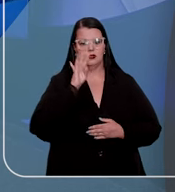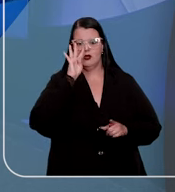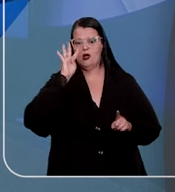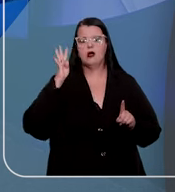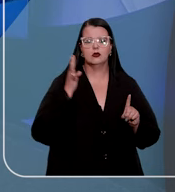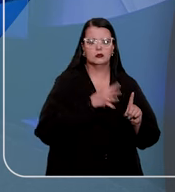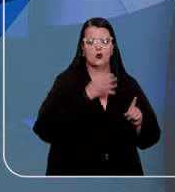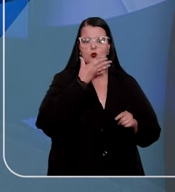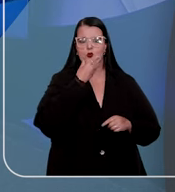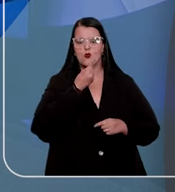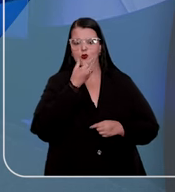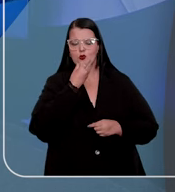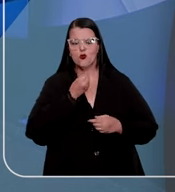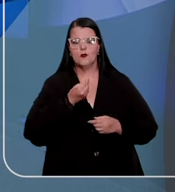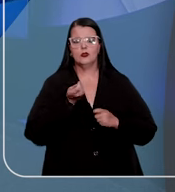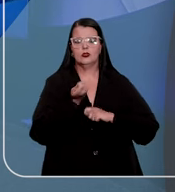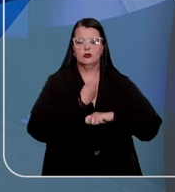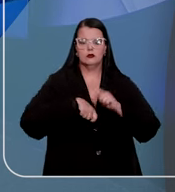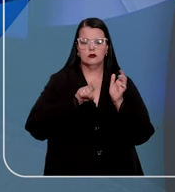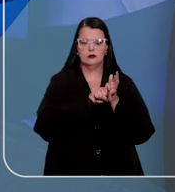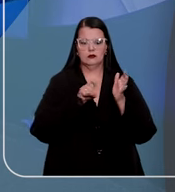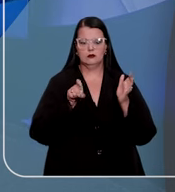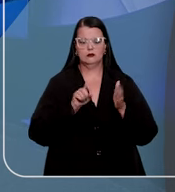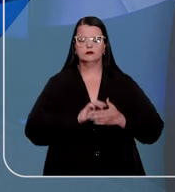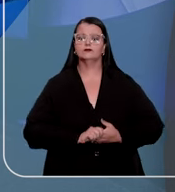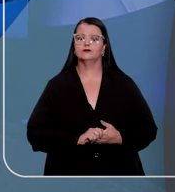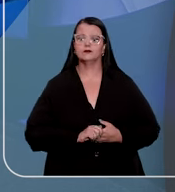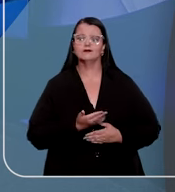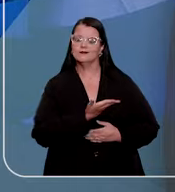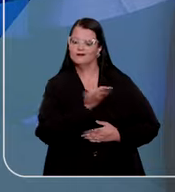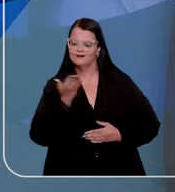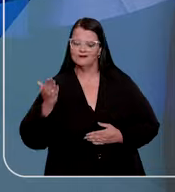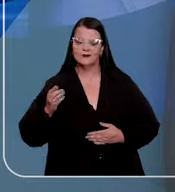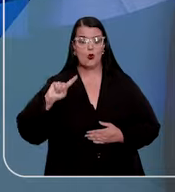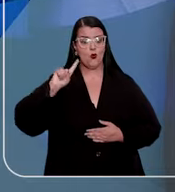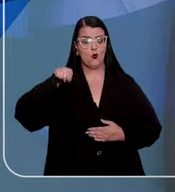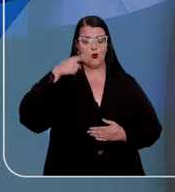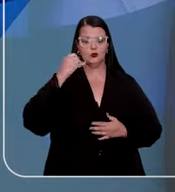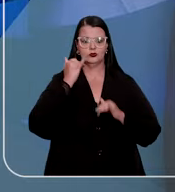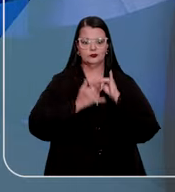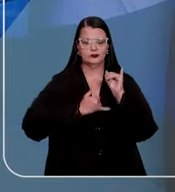para condenar um homem acusado de tráfico de drogas. Você confere